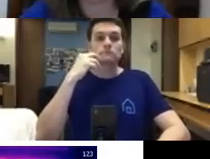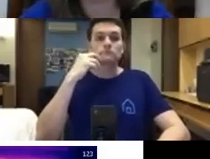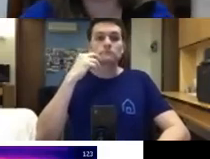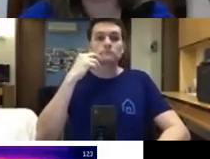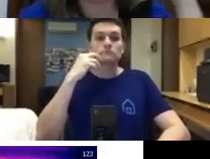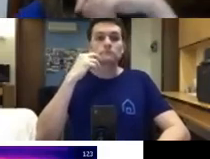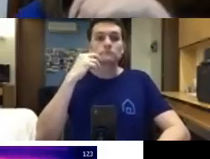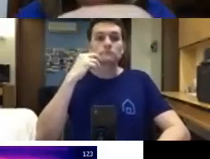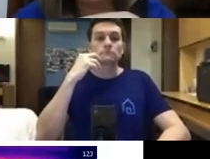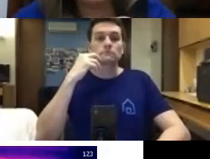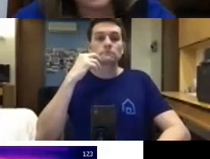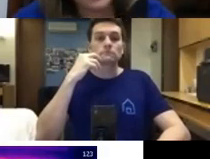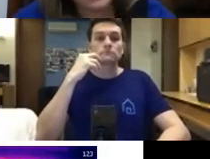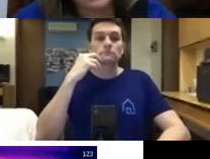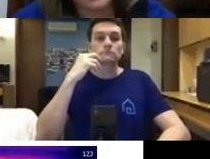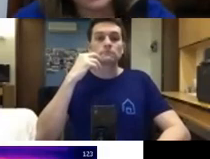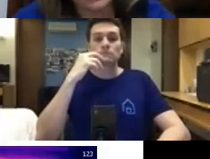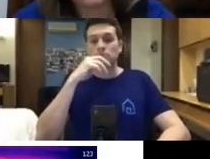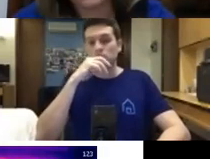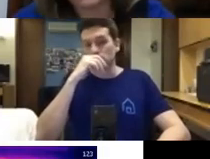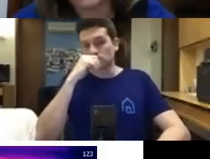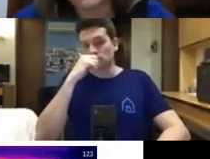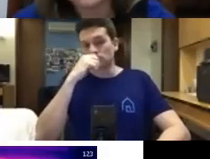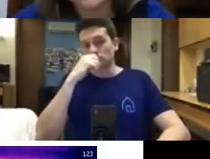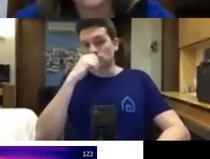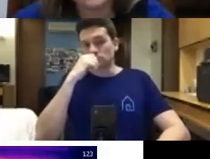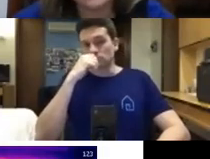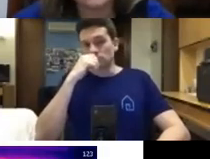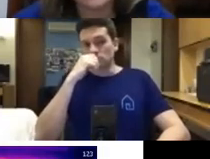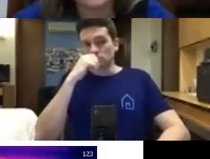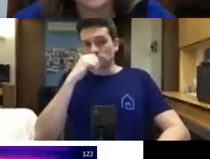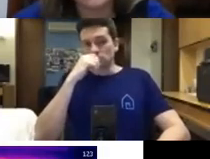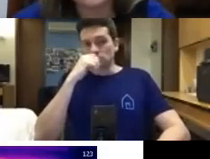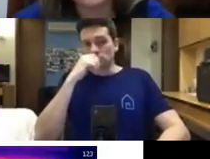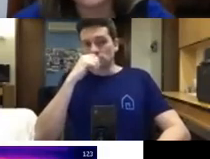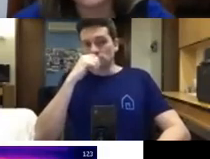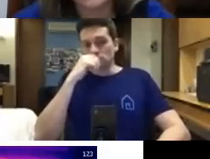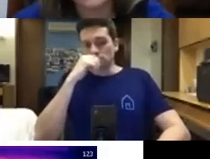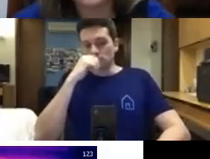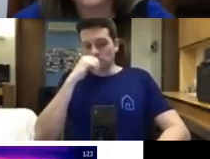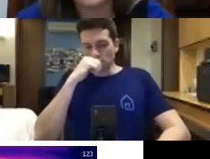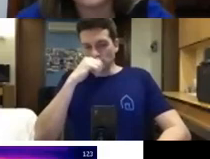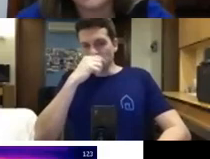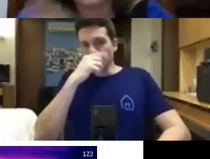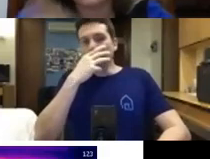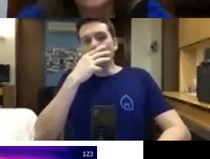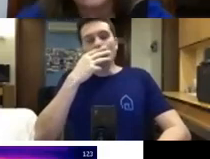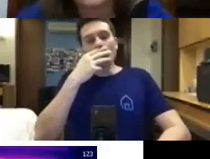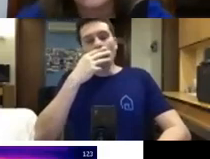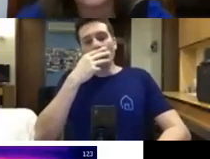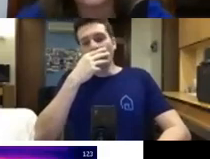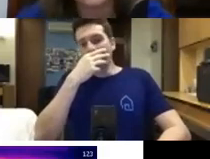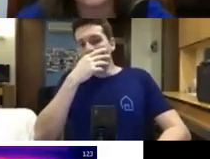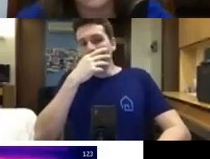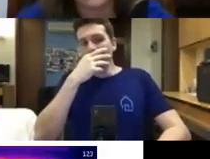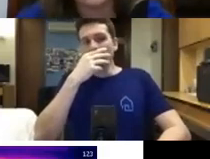água. E a água, as reações de desidratação, elas são justamente endotérmicas,